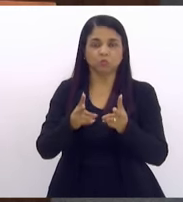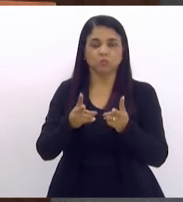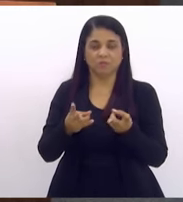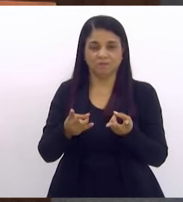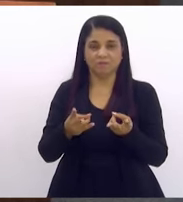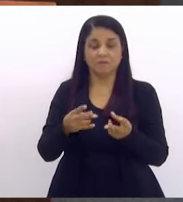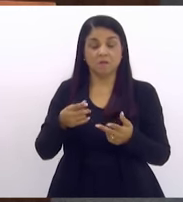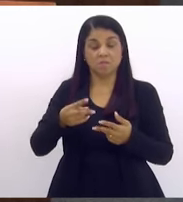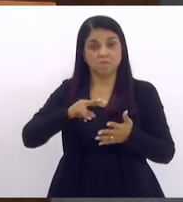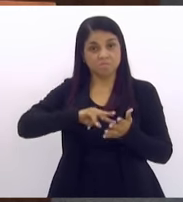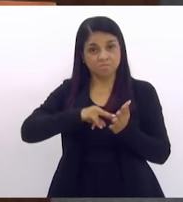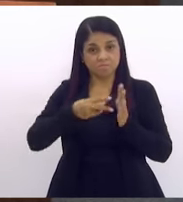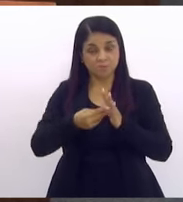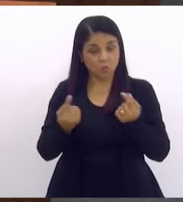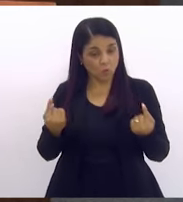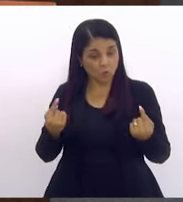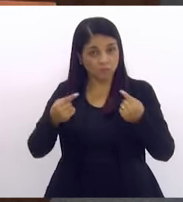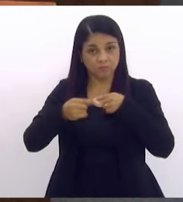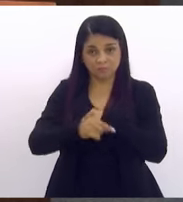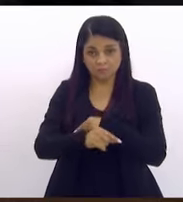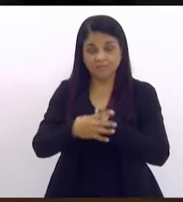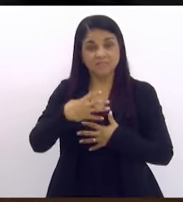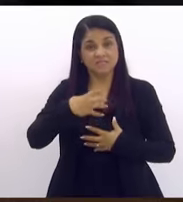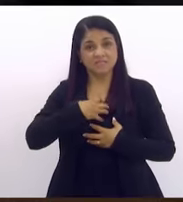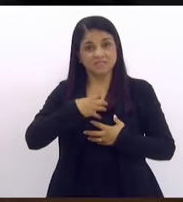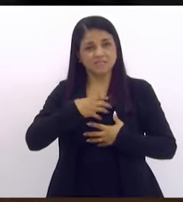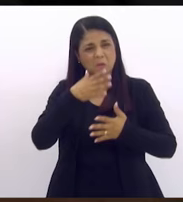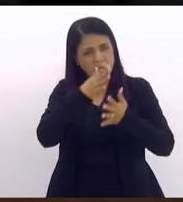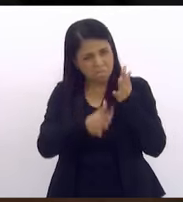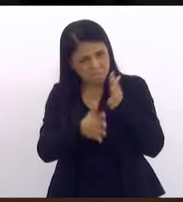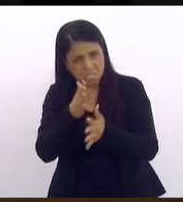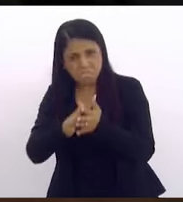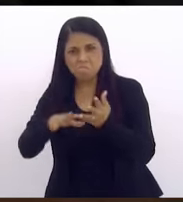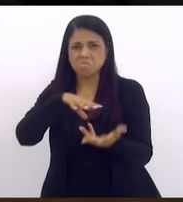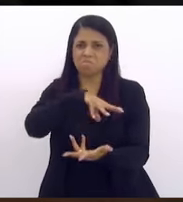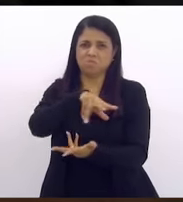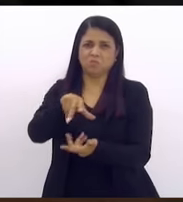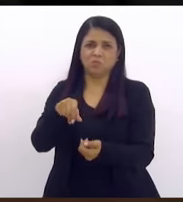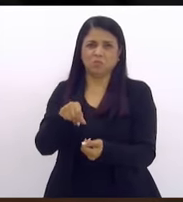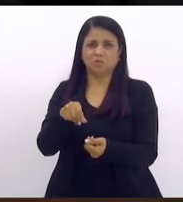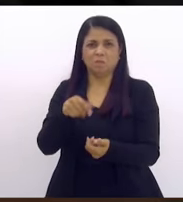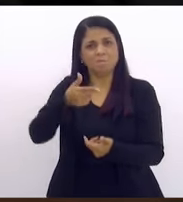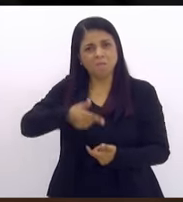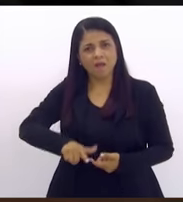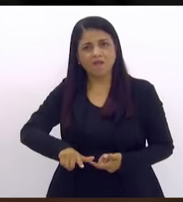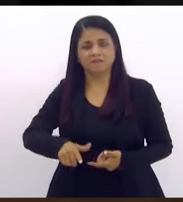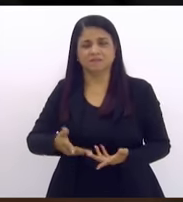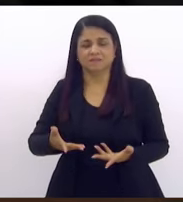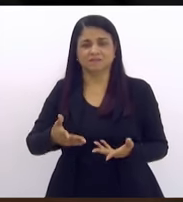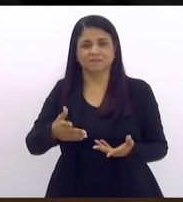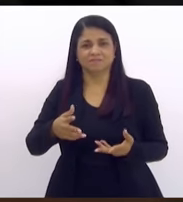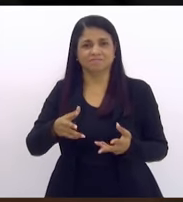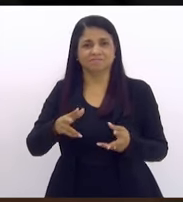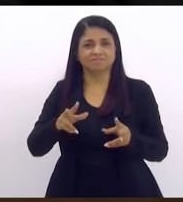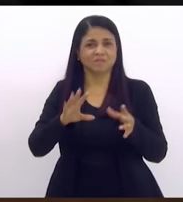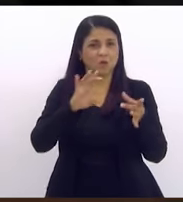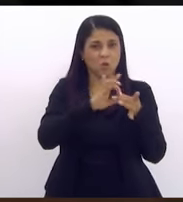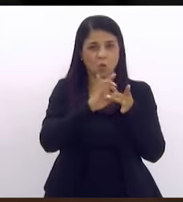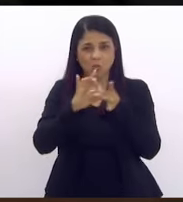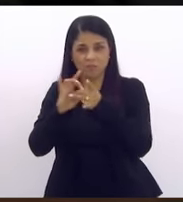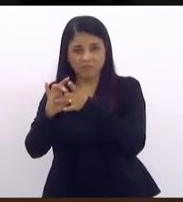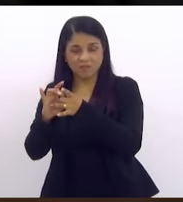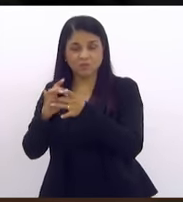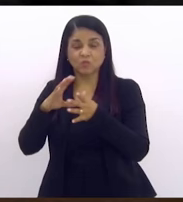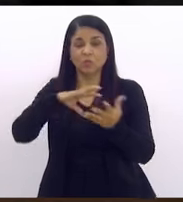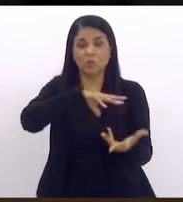pelo contrário dá a sensação onde que complicou mais um pouquinho Nesse contexto o mundo precisa de grandes